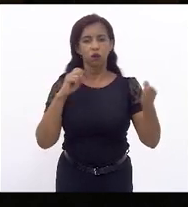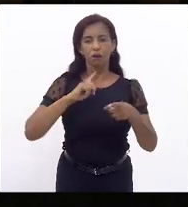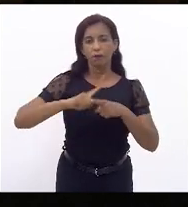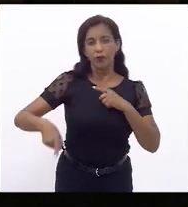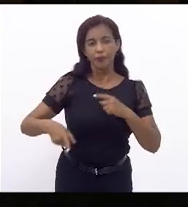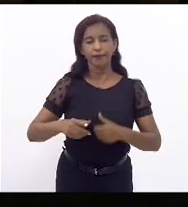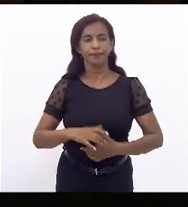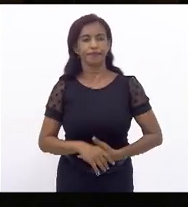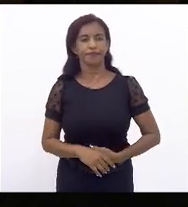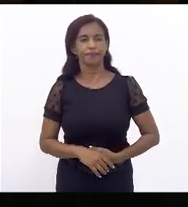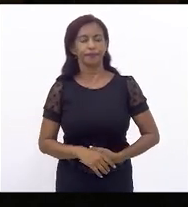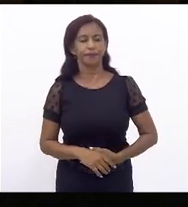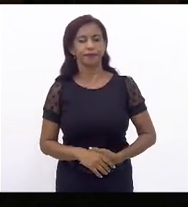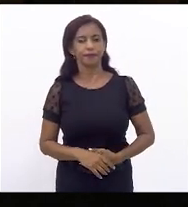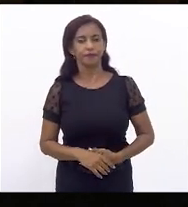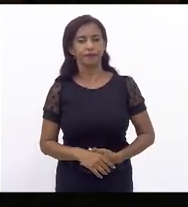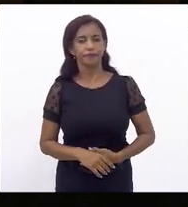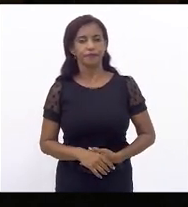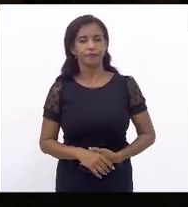academias.